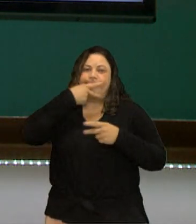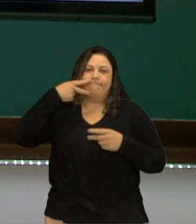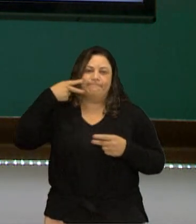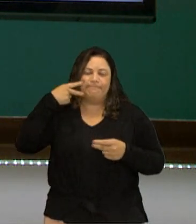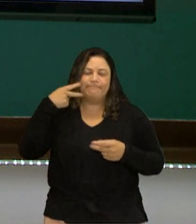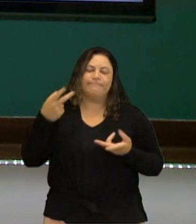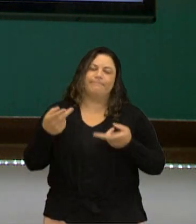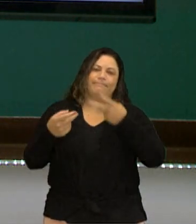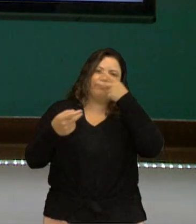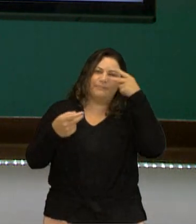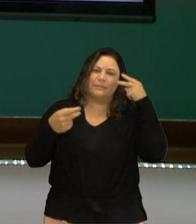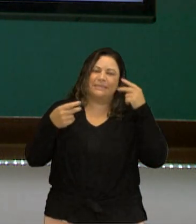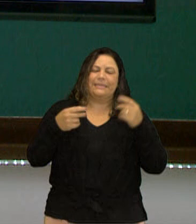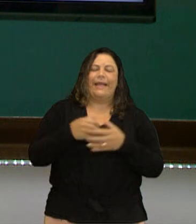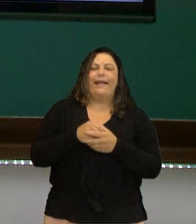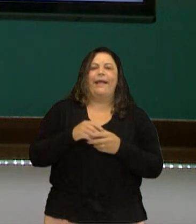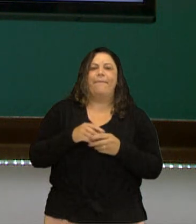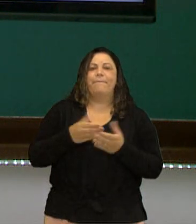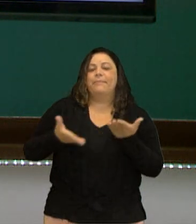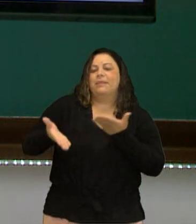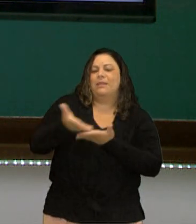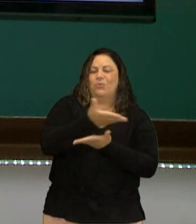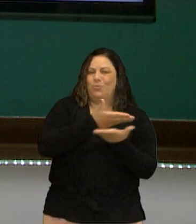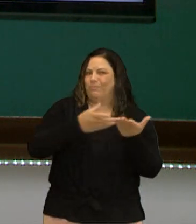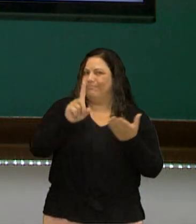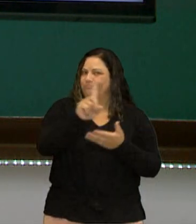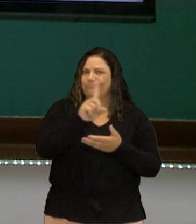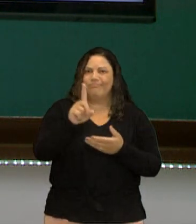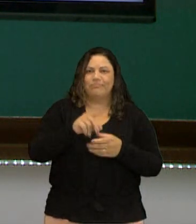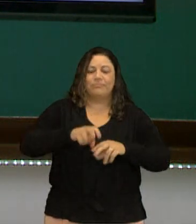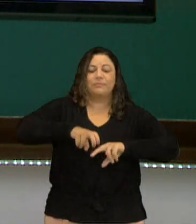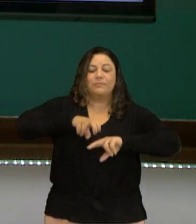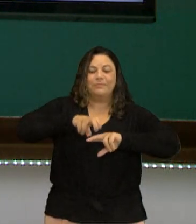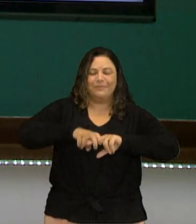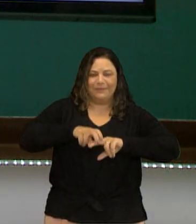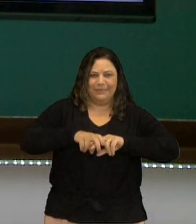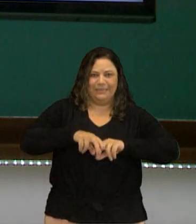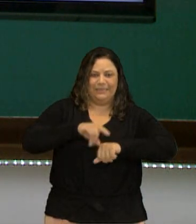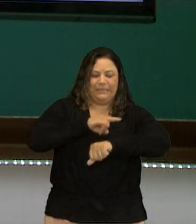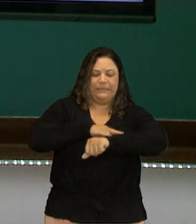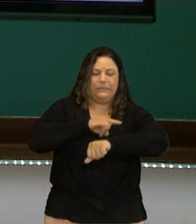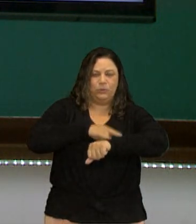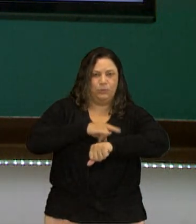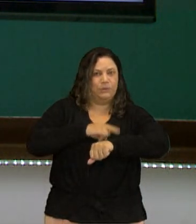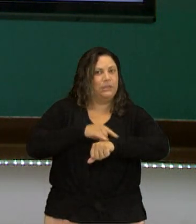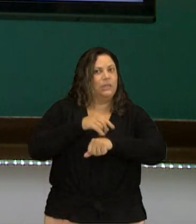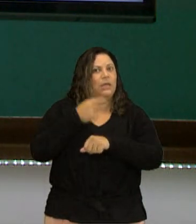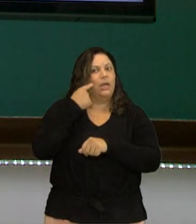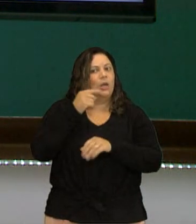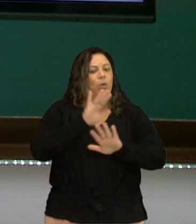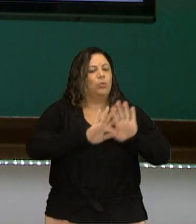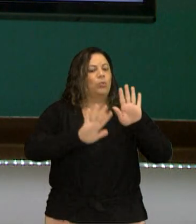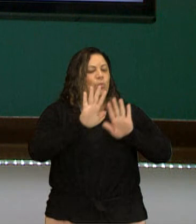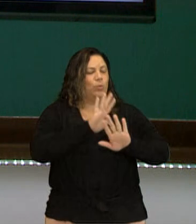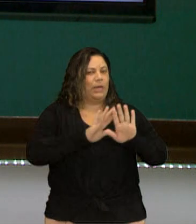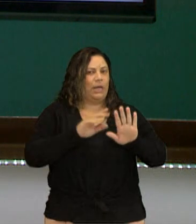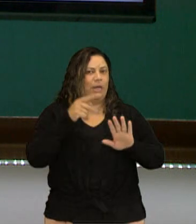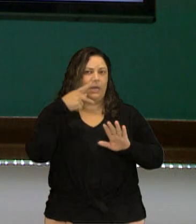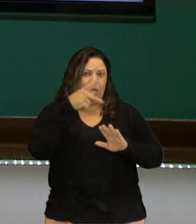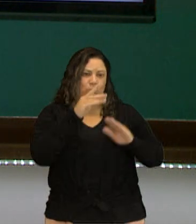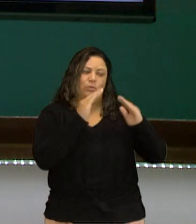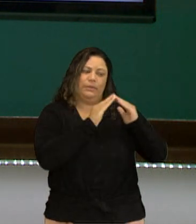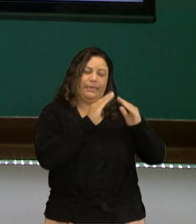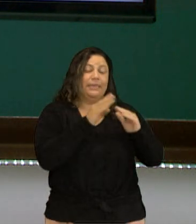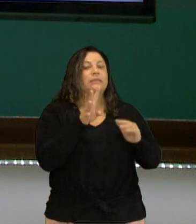biquíni, sunga. Ao sentar no vaso sanitário, tomar cuidado. Se é da sua casa, você